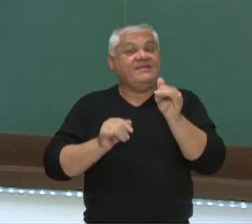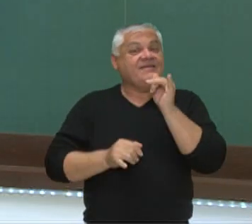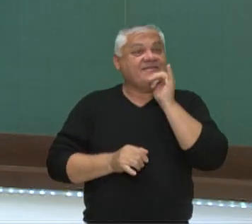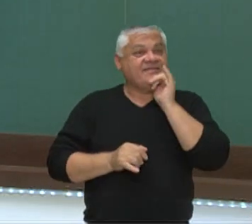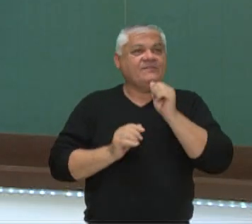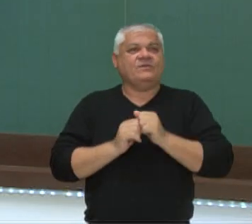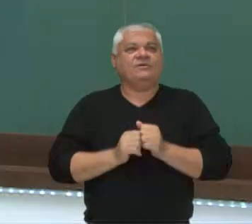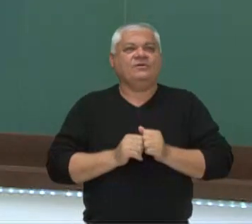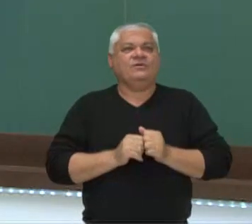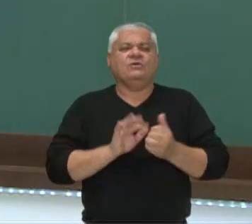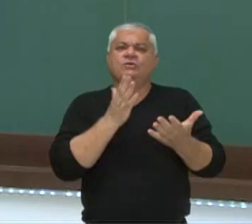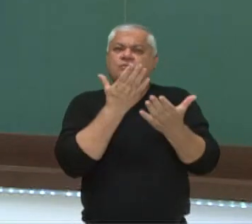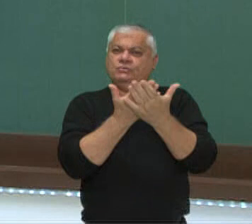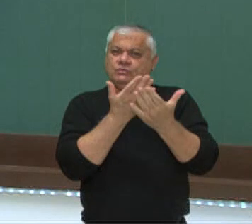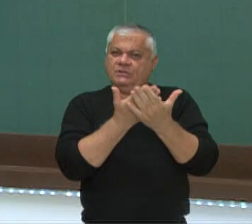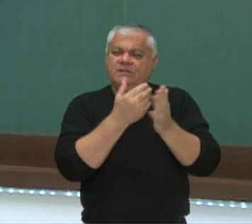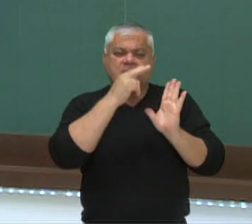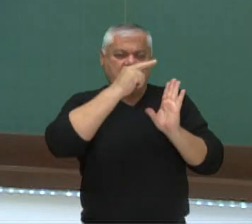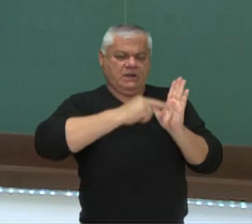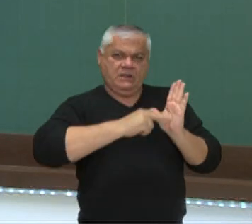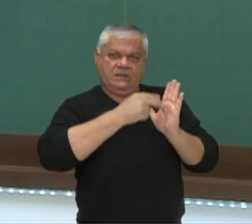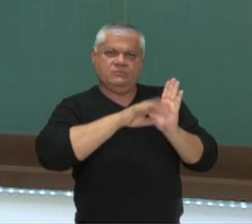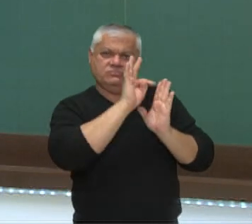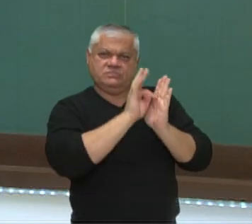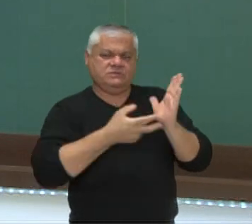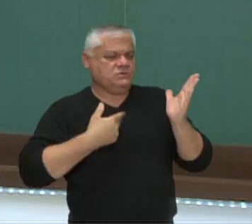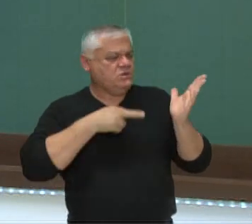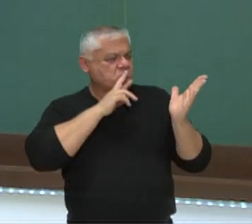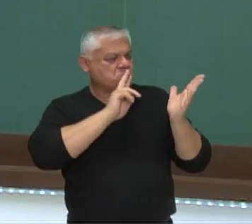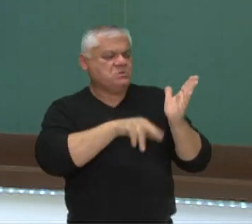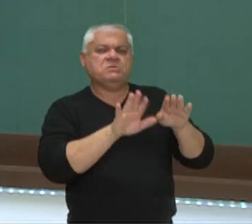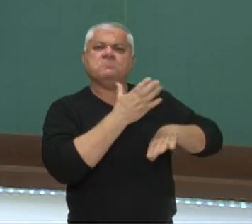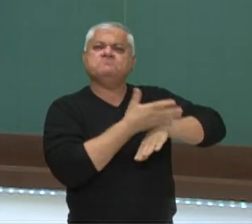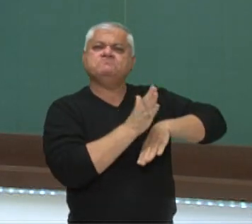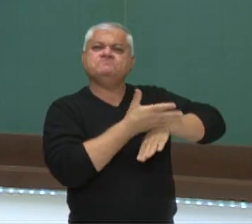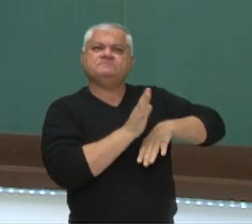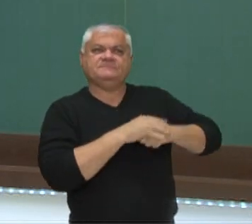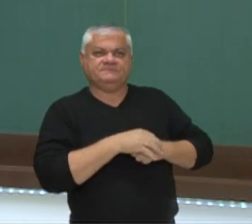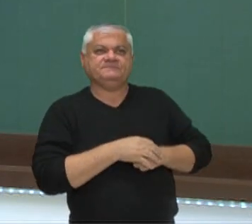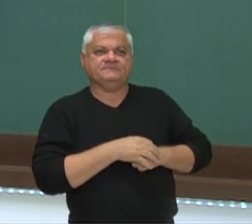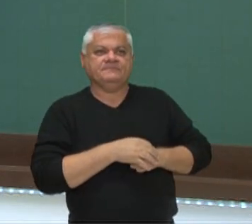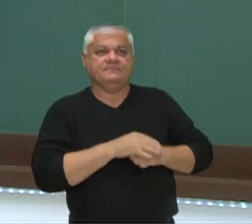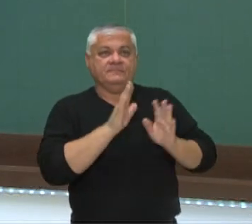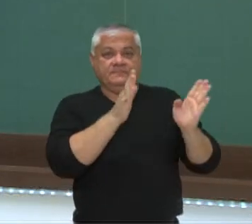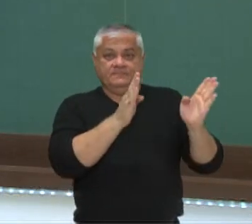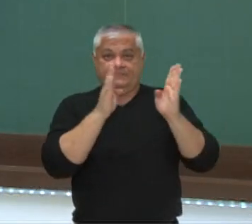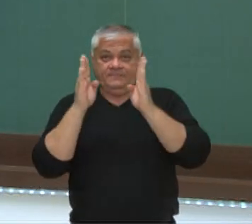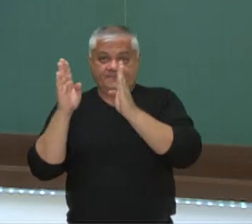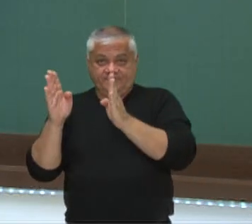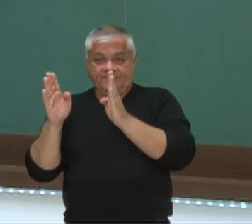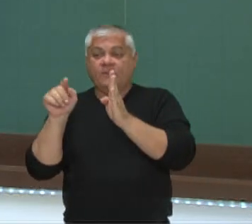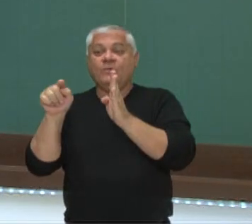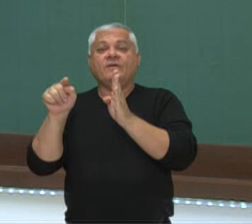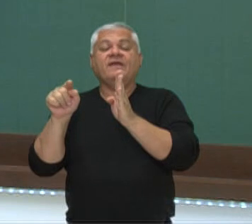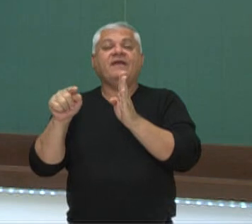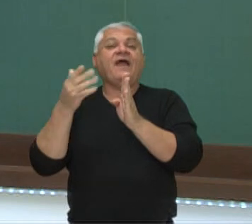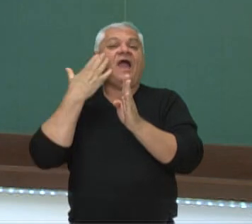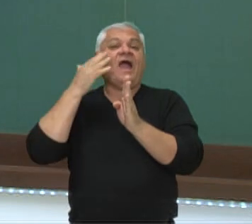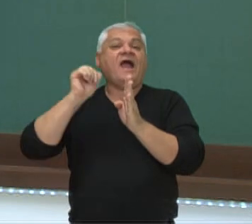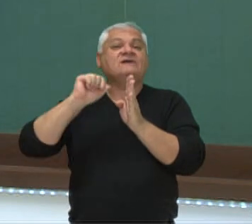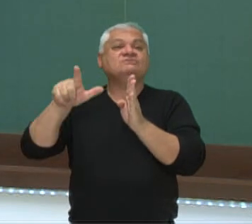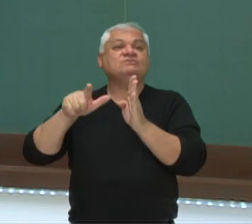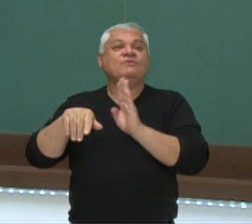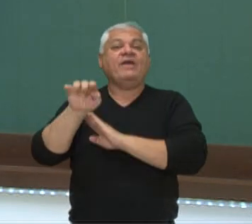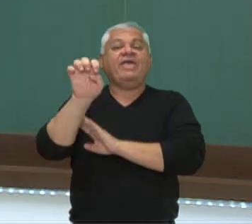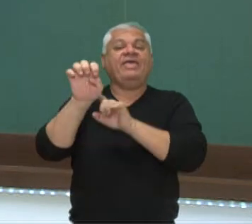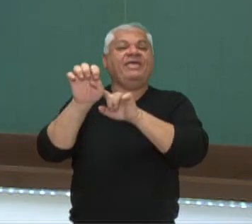O estudante leu o texto e respondeu o exercício. Nós temos nessa oração sindética, a